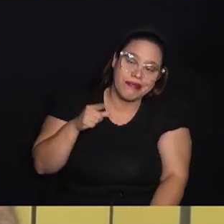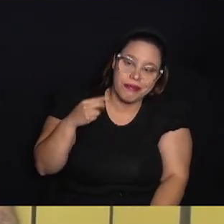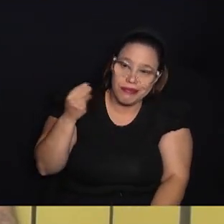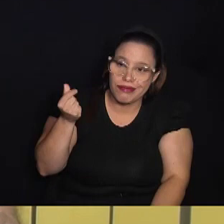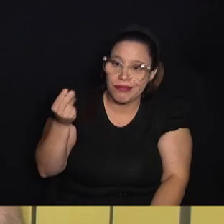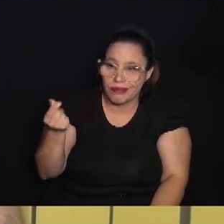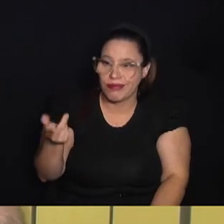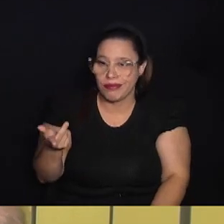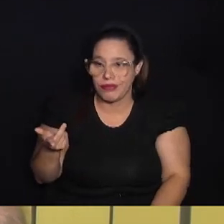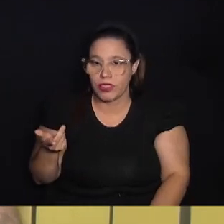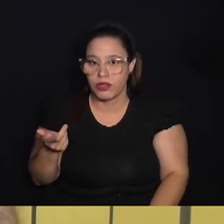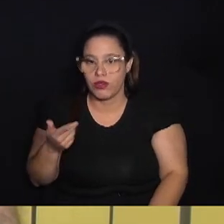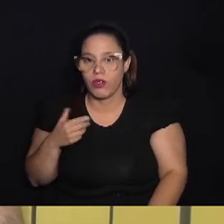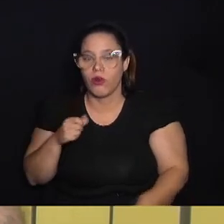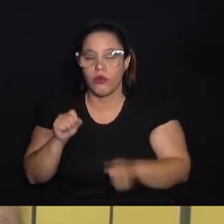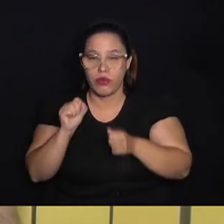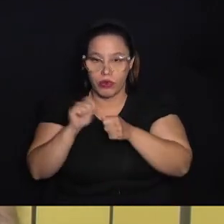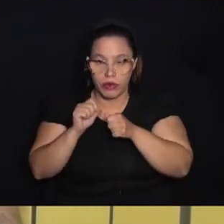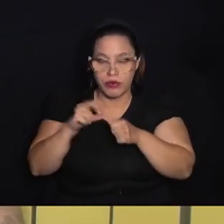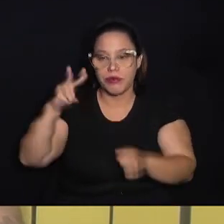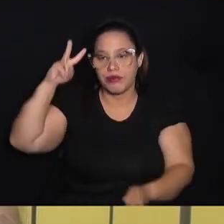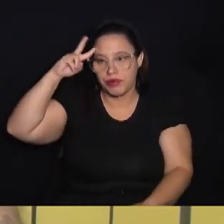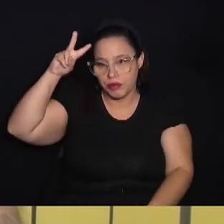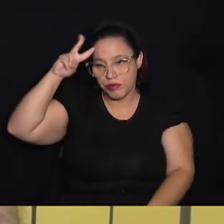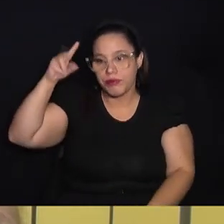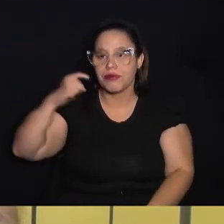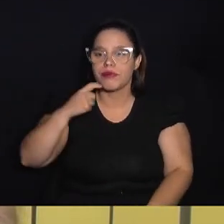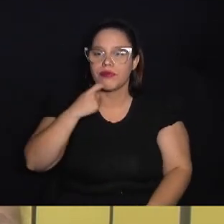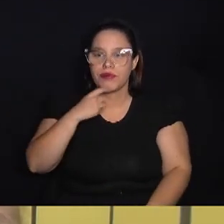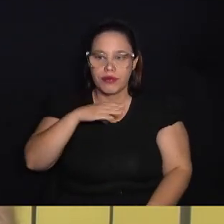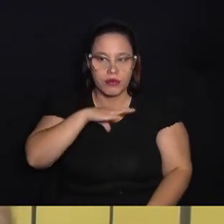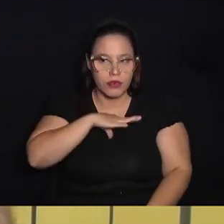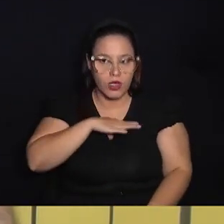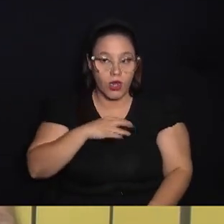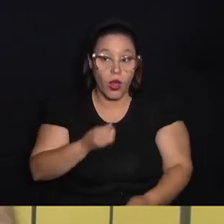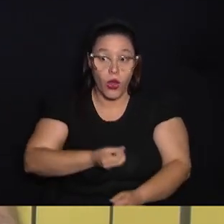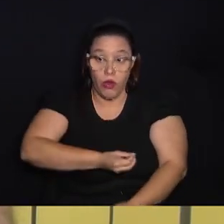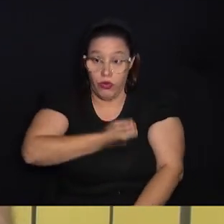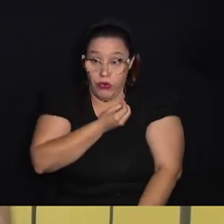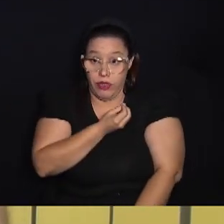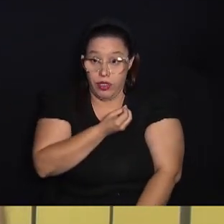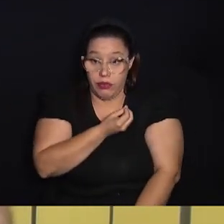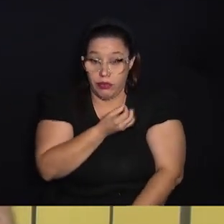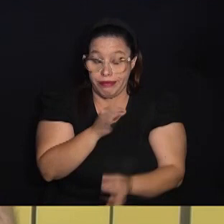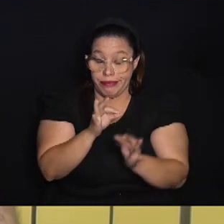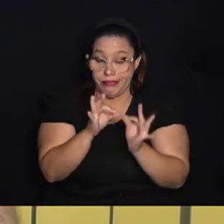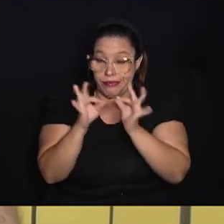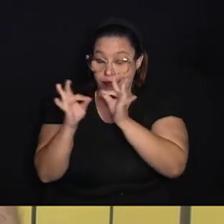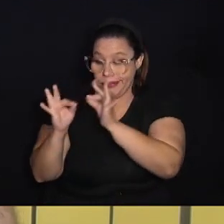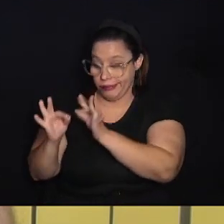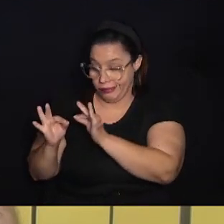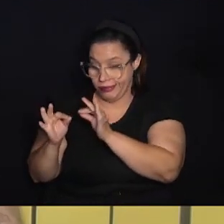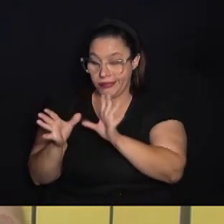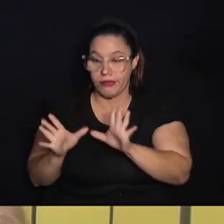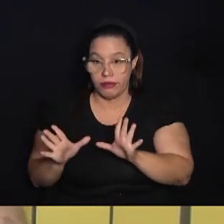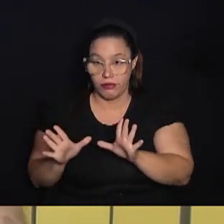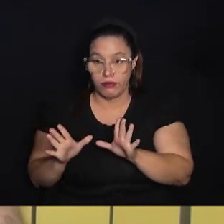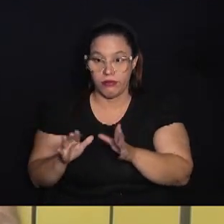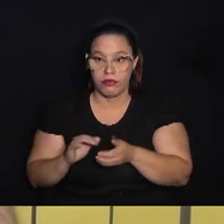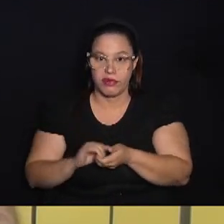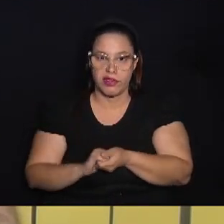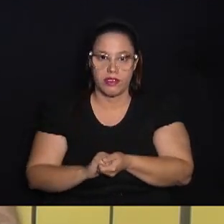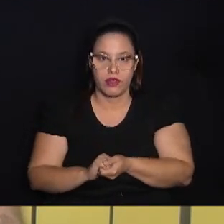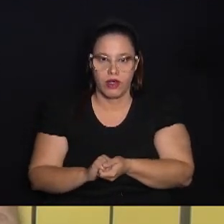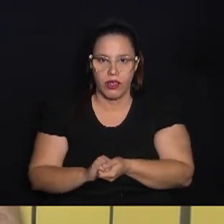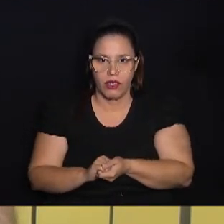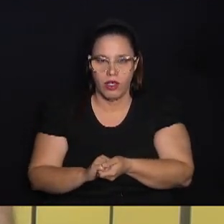tenta fazer fazer com que as histórias da cidade continuem vivas presentes quando você passa na Quando Você